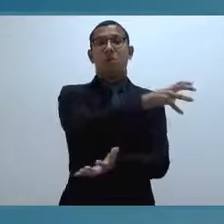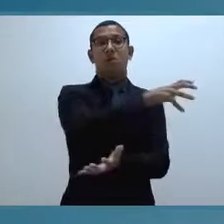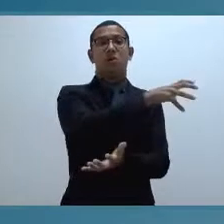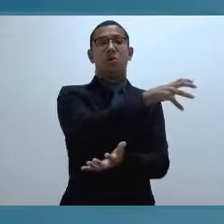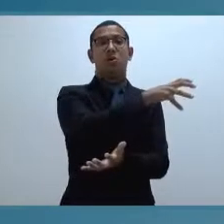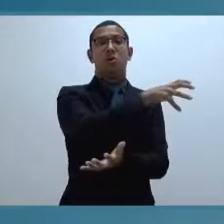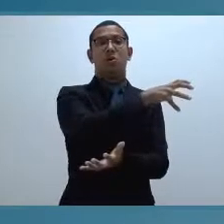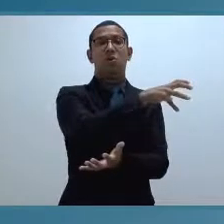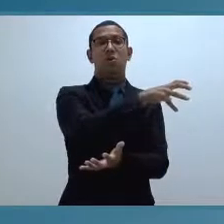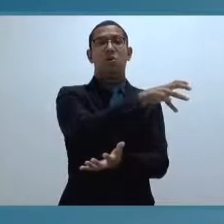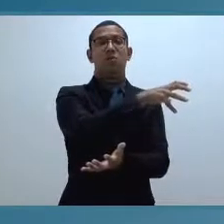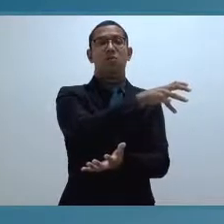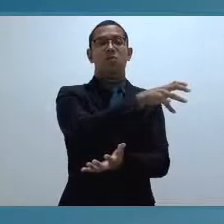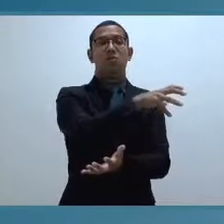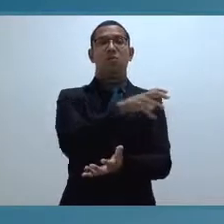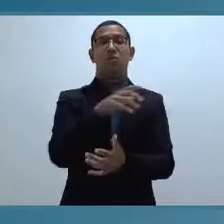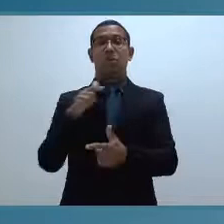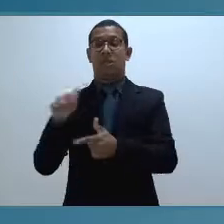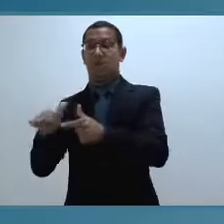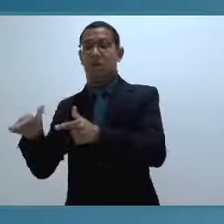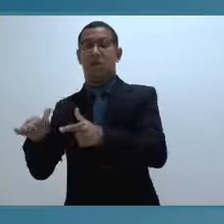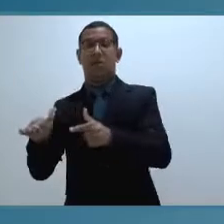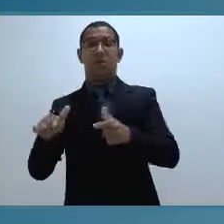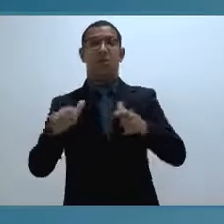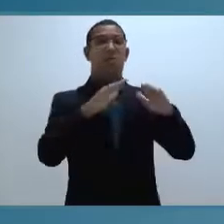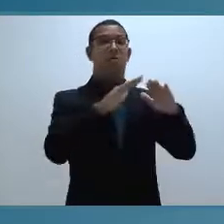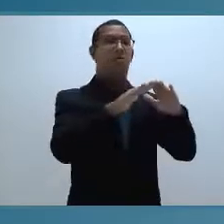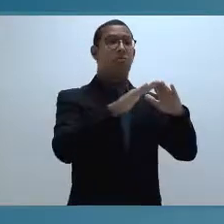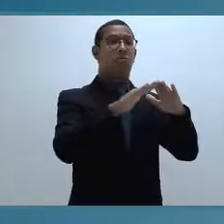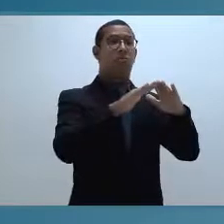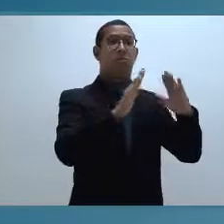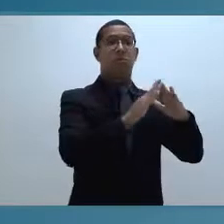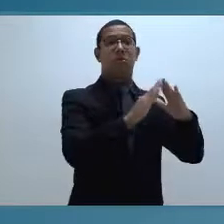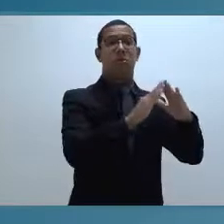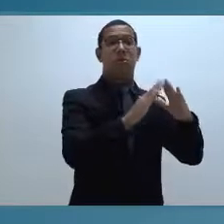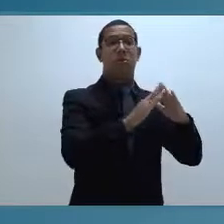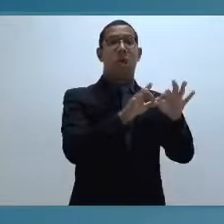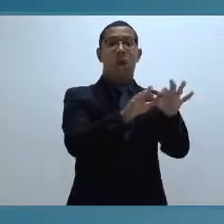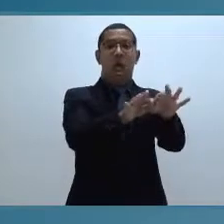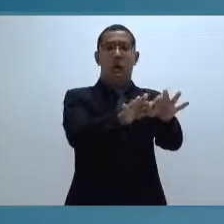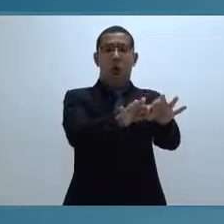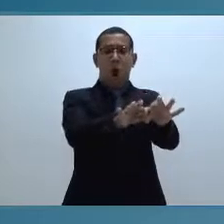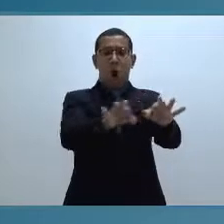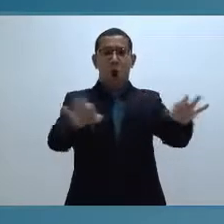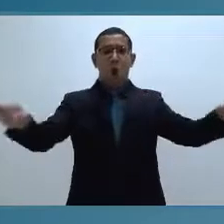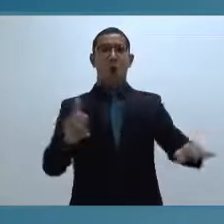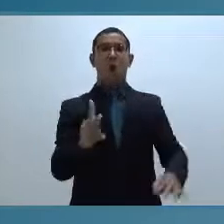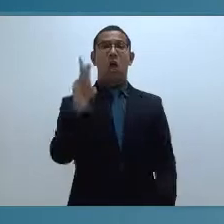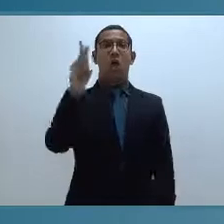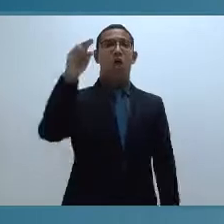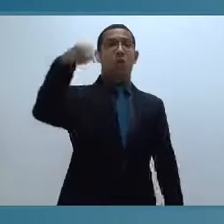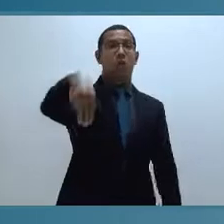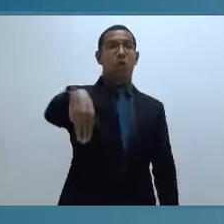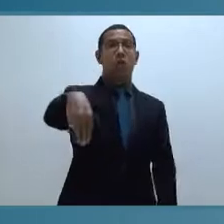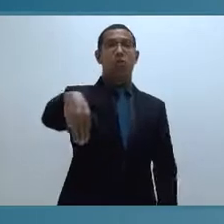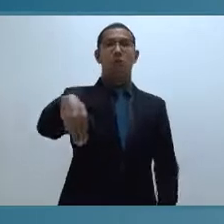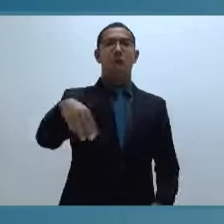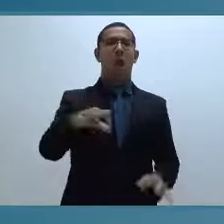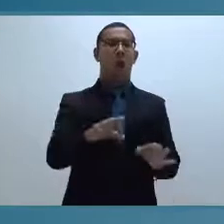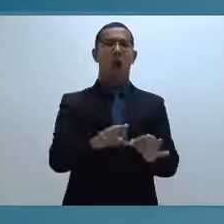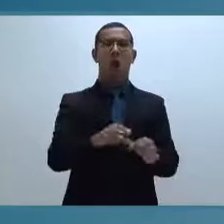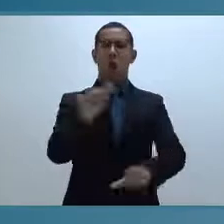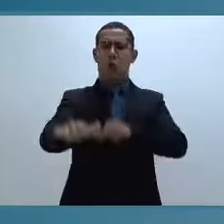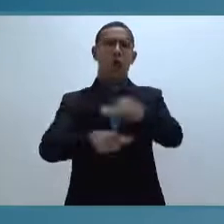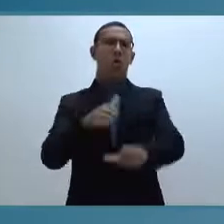de residência? Embargadora, com relação à distância de quilômetros, praticamente não altera. O que altera são